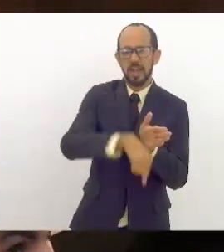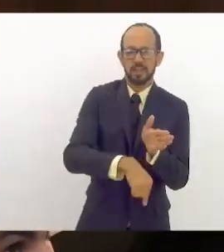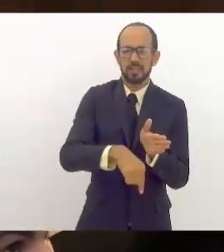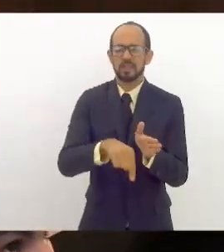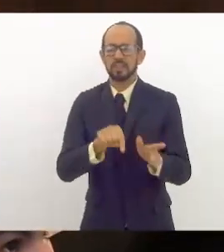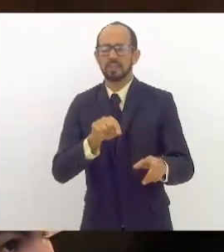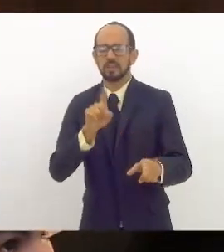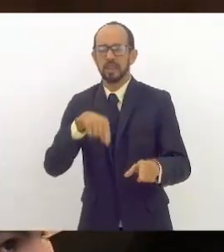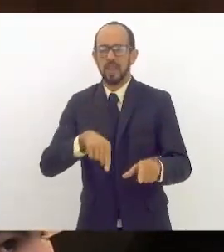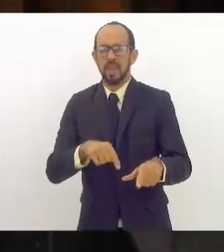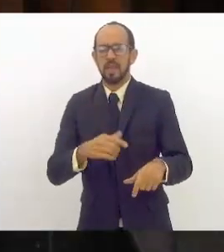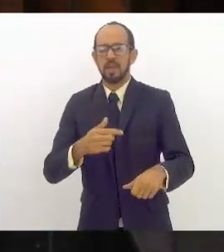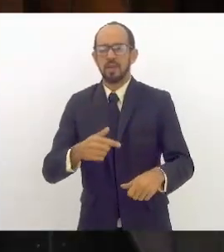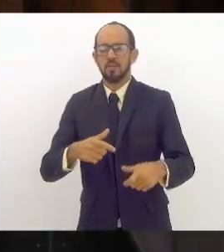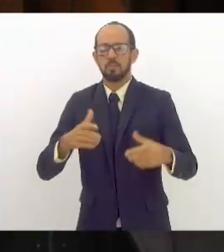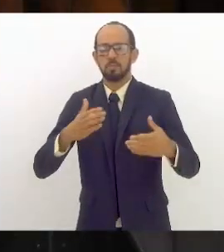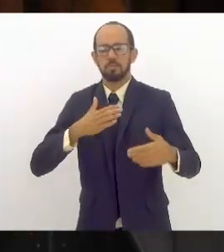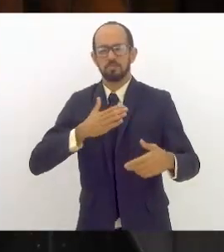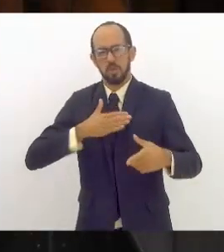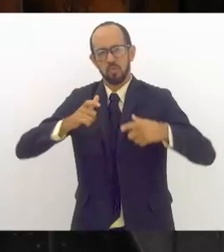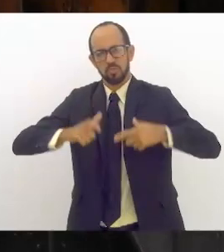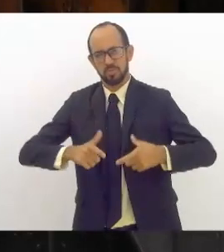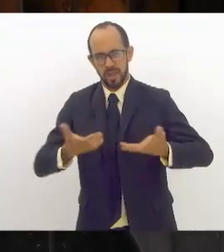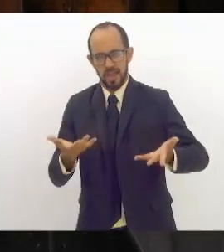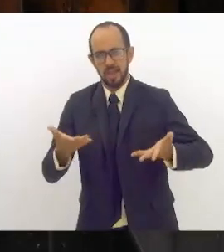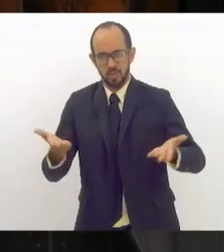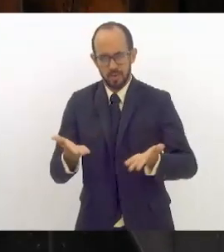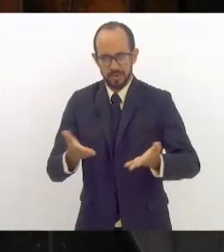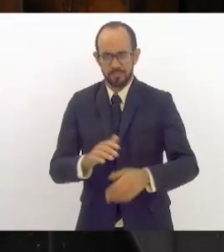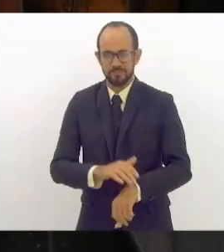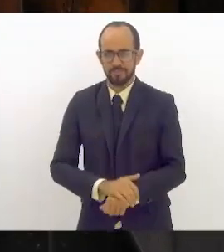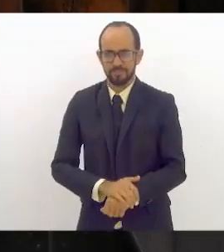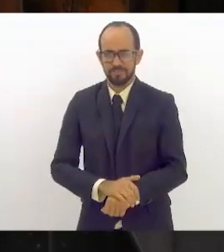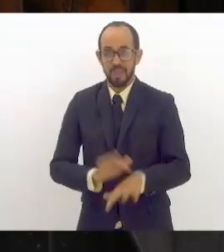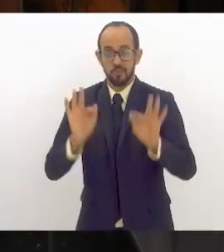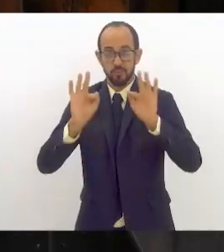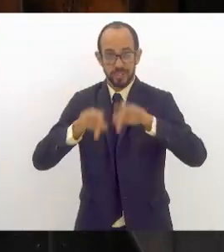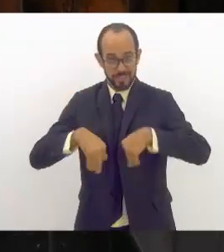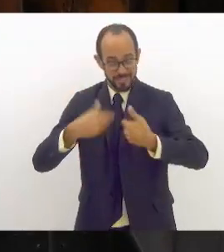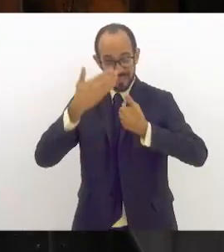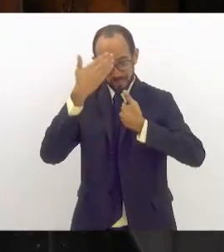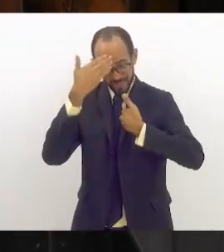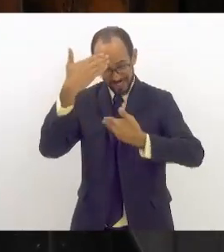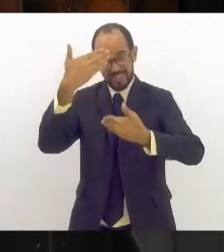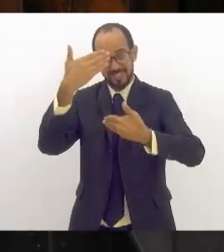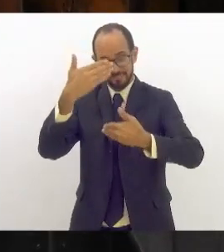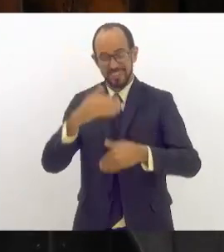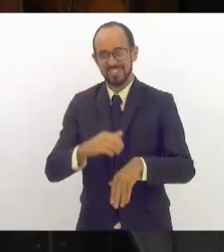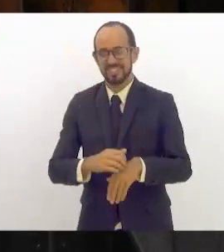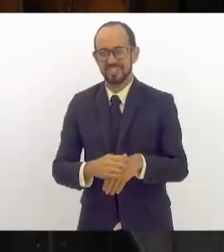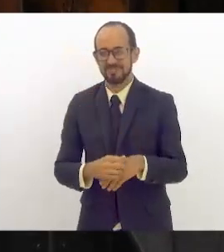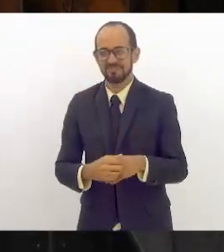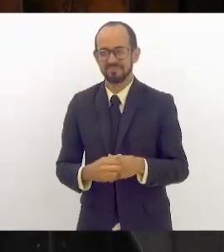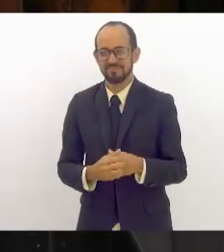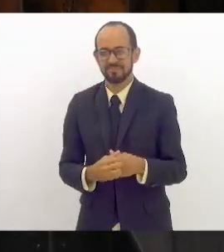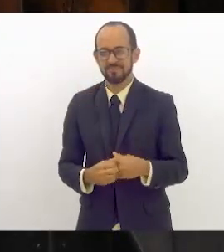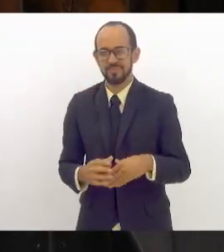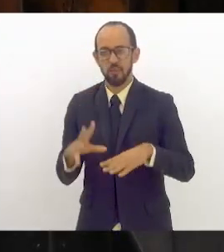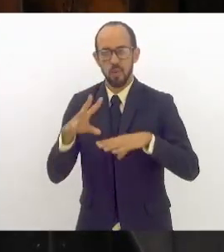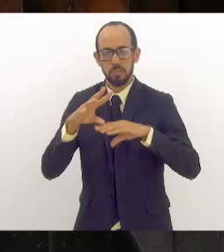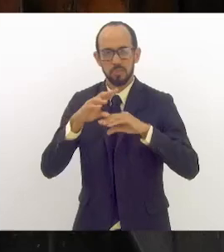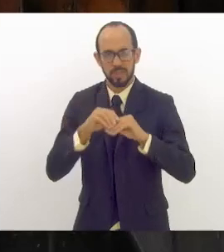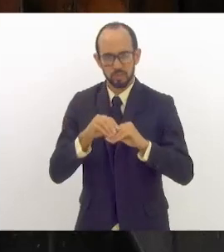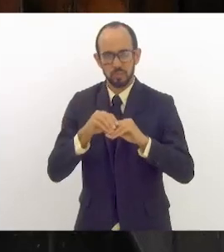hoje estou encerradas os encerrados os agradecimentos eu vou para um breve